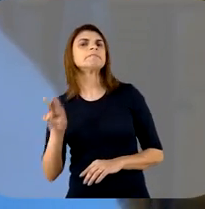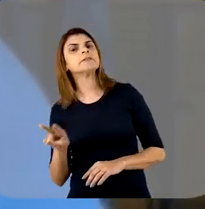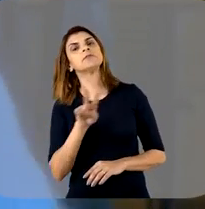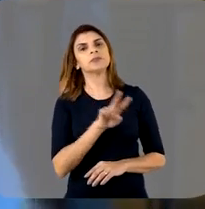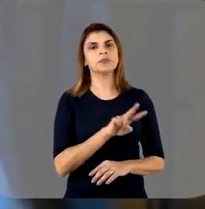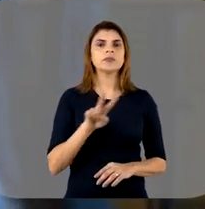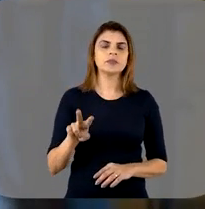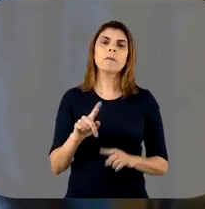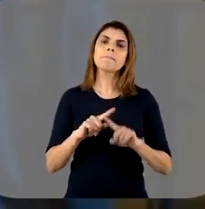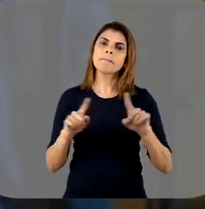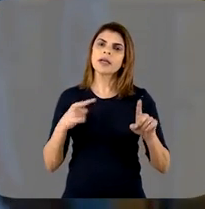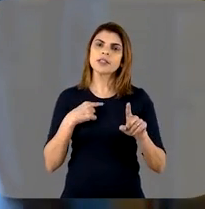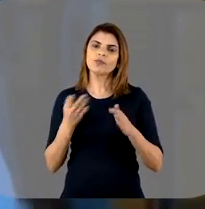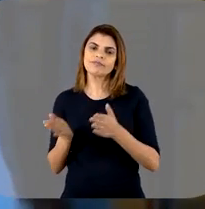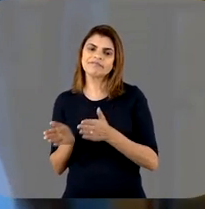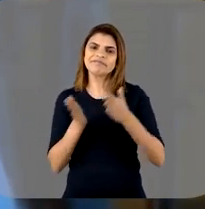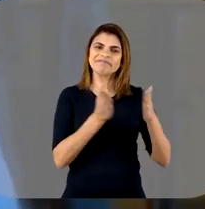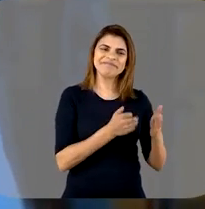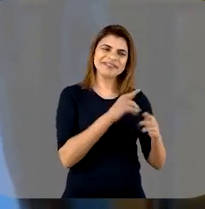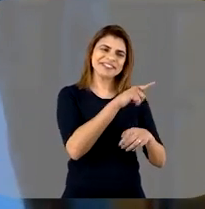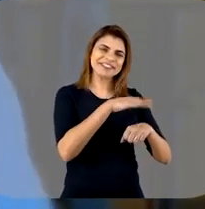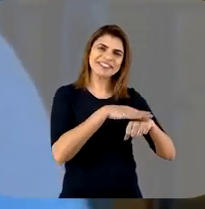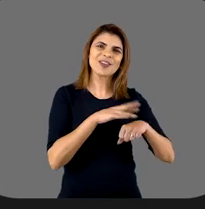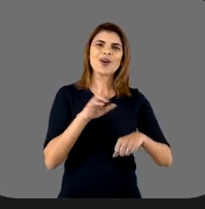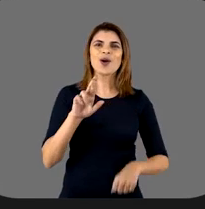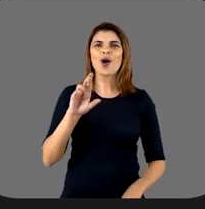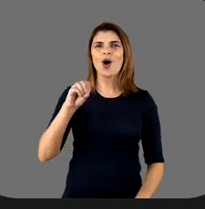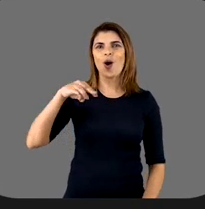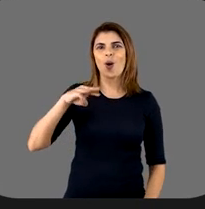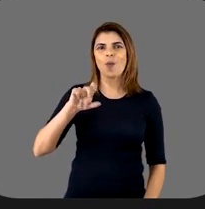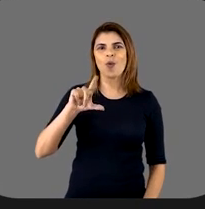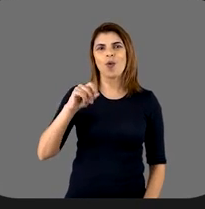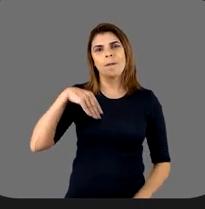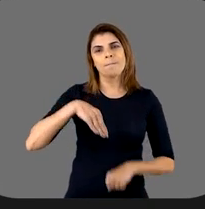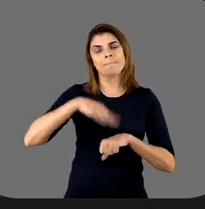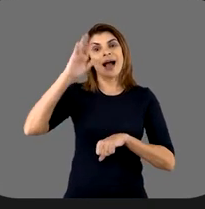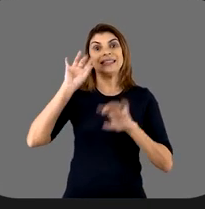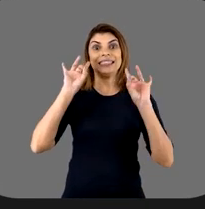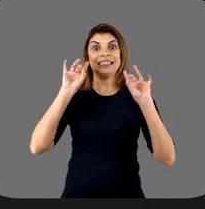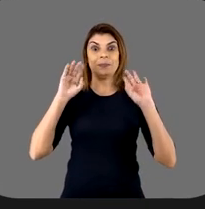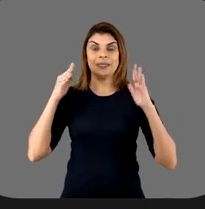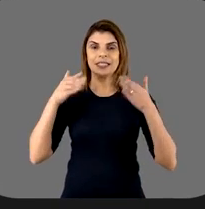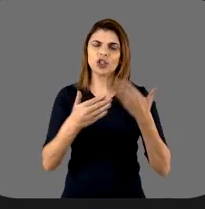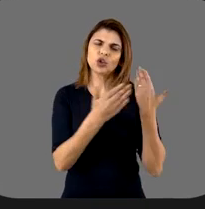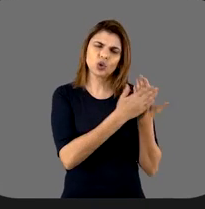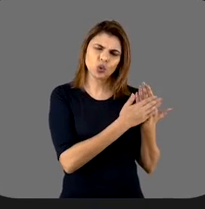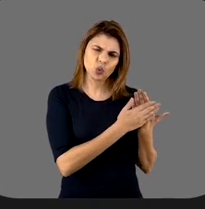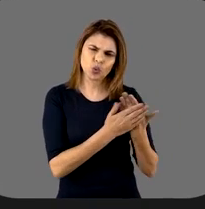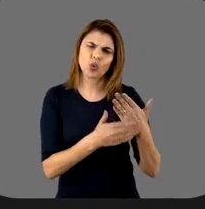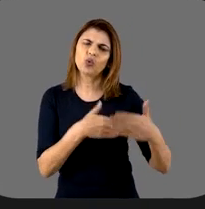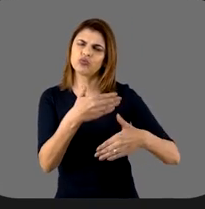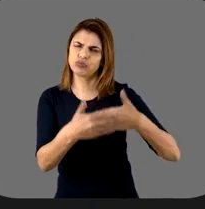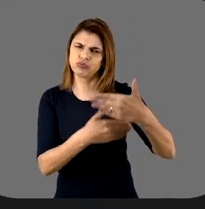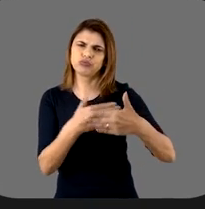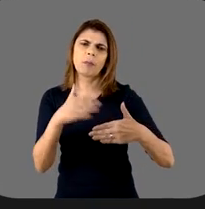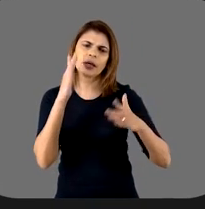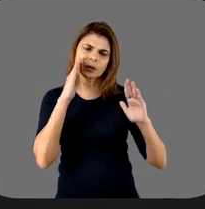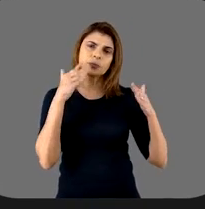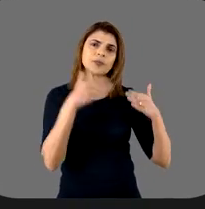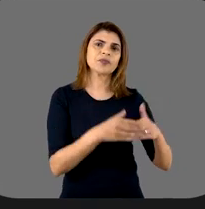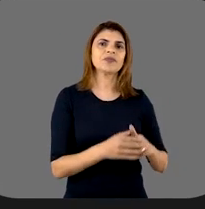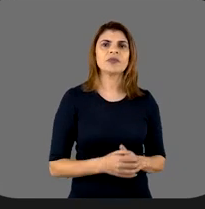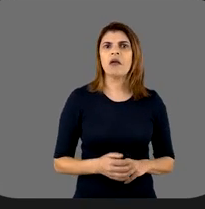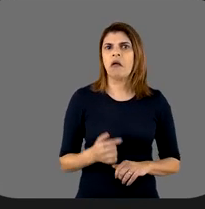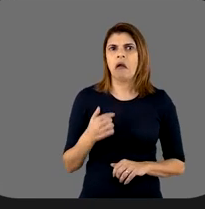negativos disso, né? Mas eu passaria aí para Rômulo, que Rômulo é muito mais especialista, né? Vem estudando essa questão com mais afinco.